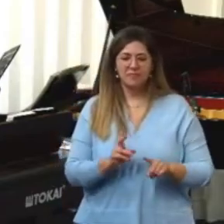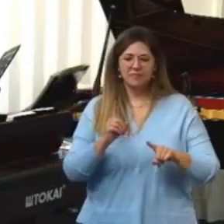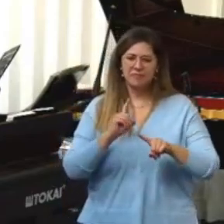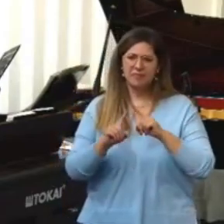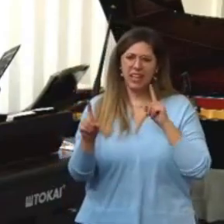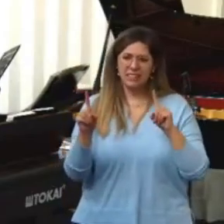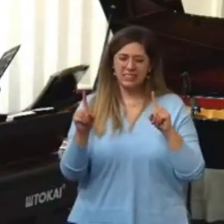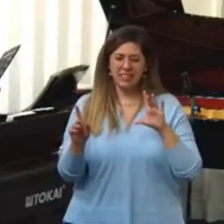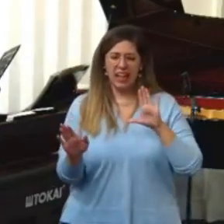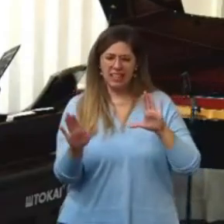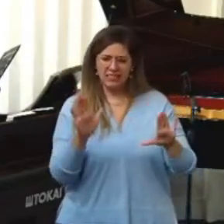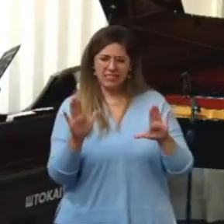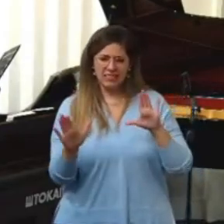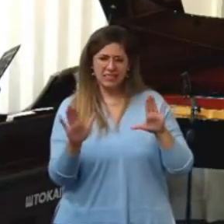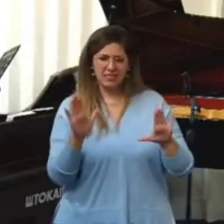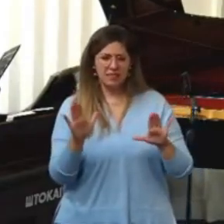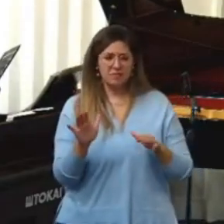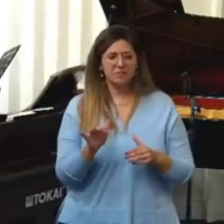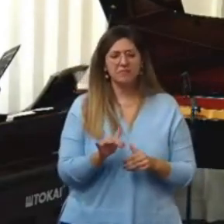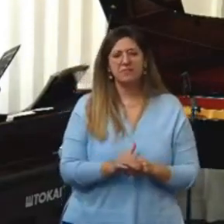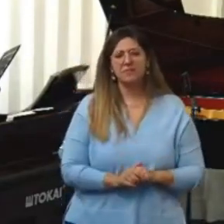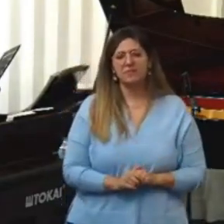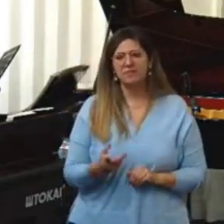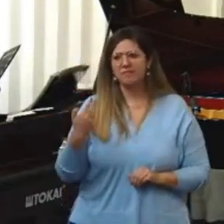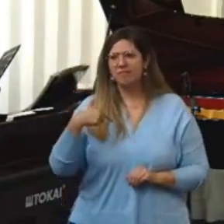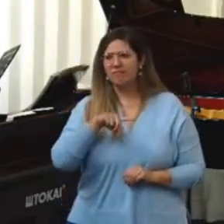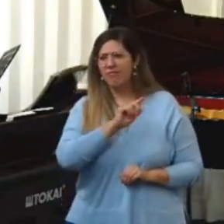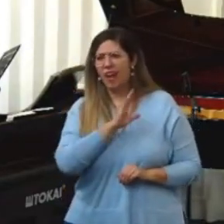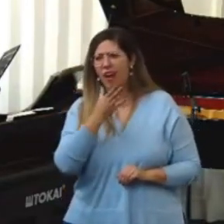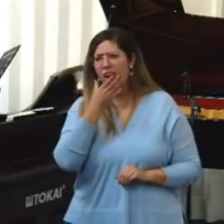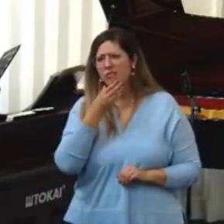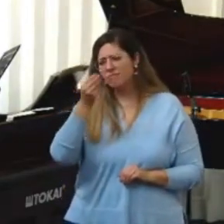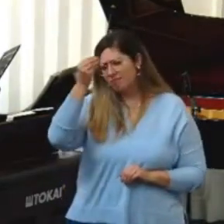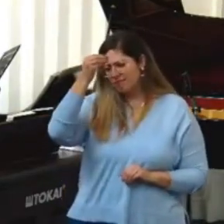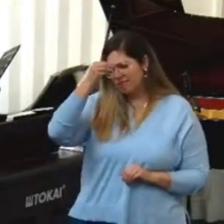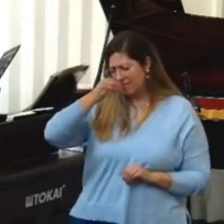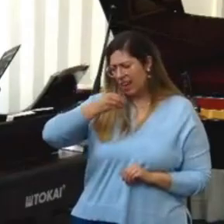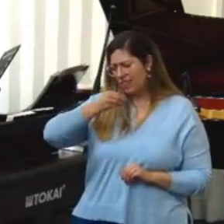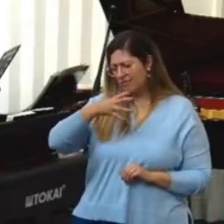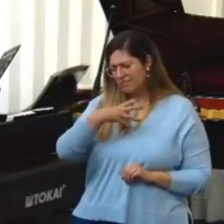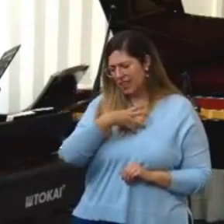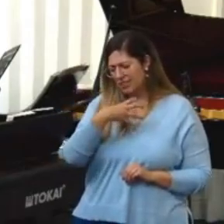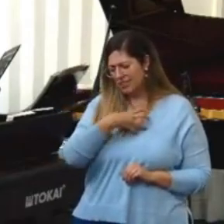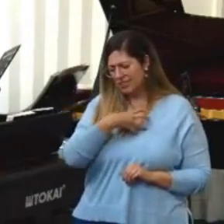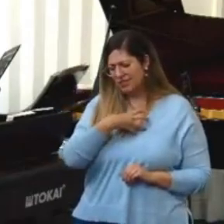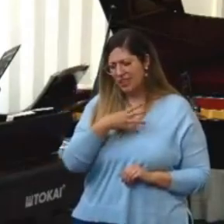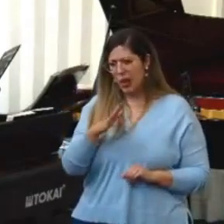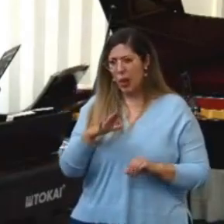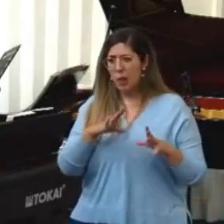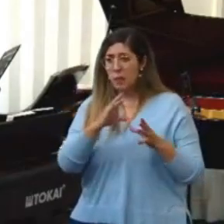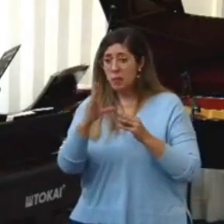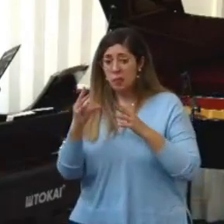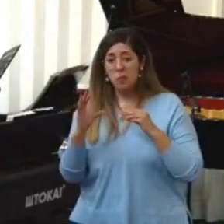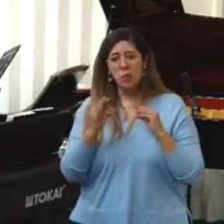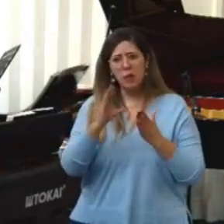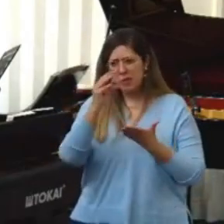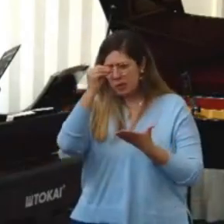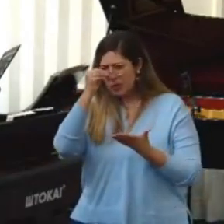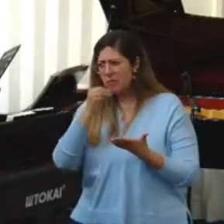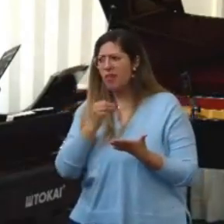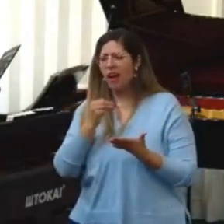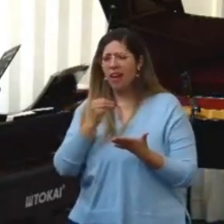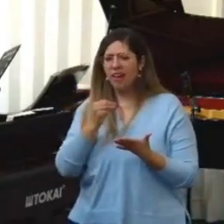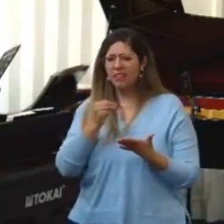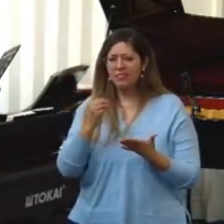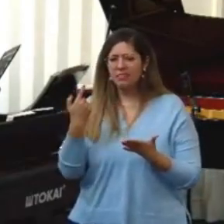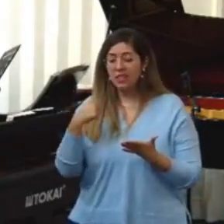vezes, nas nossas fraquezas, às vezes e muitas vezes,